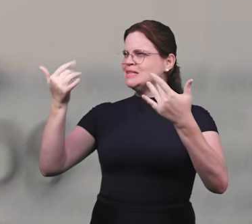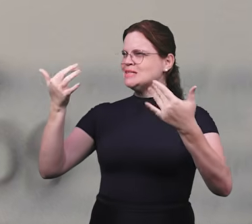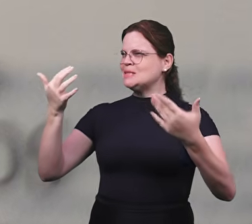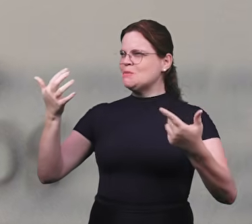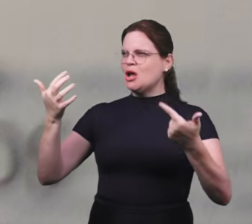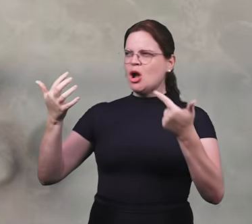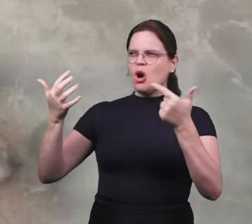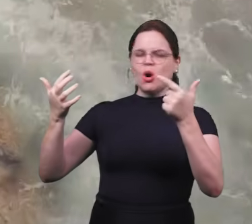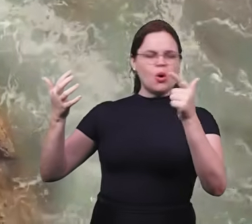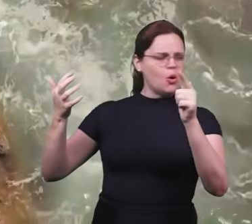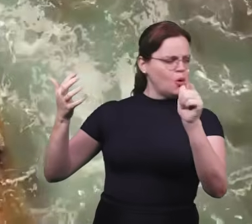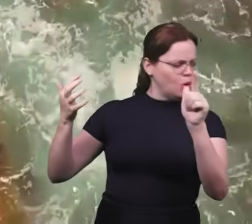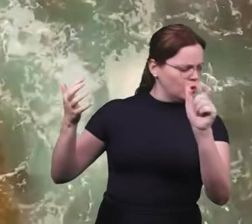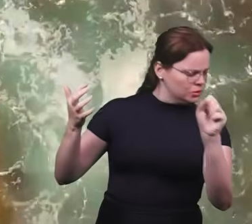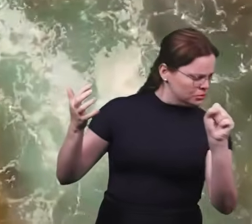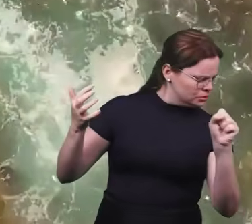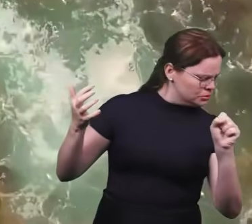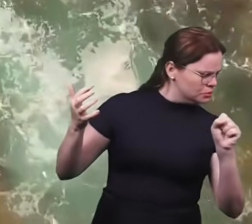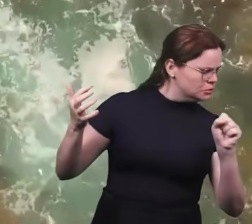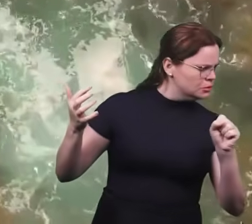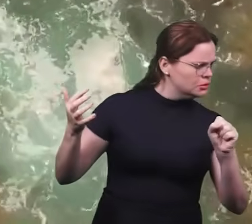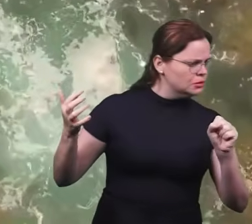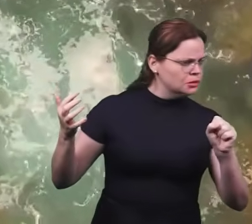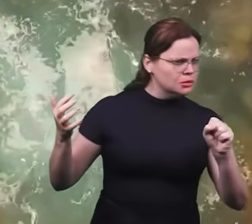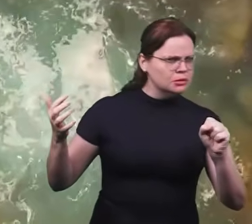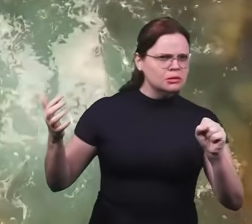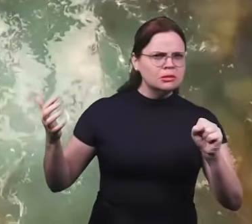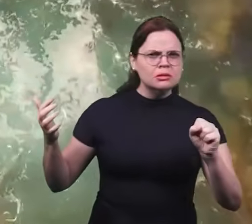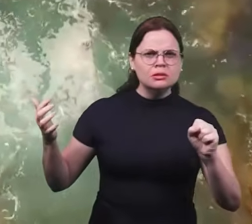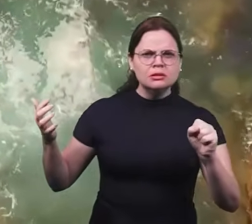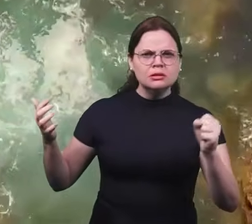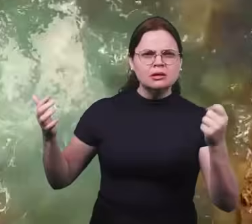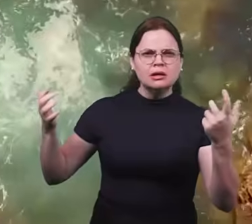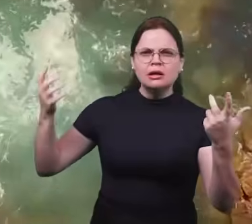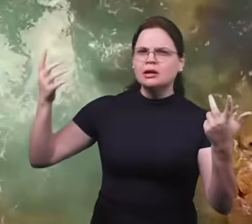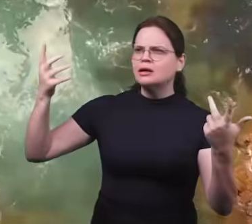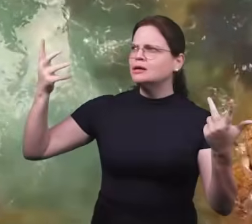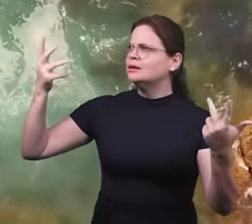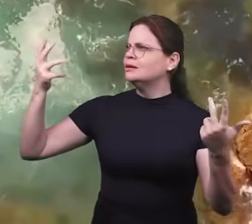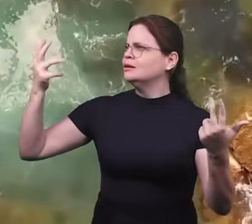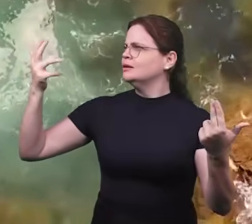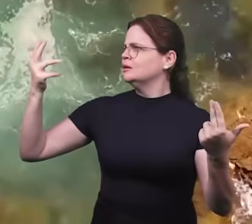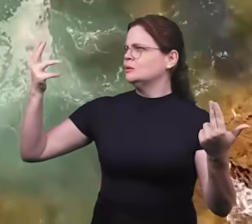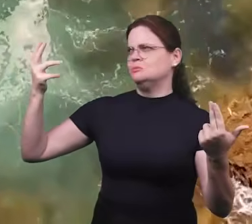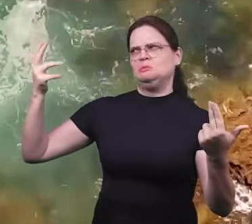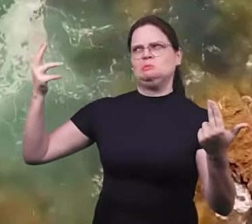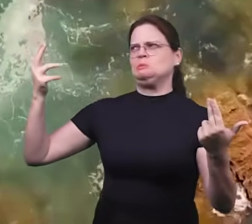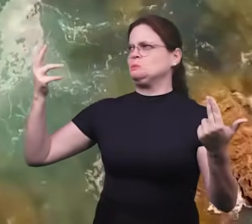Quem é como tu,